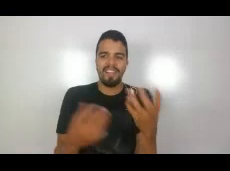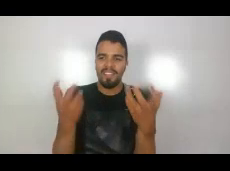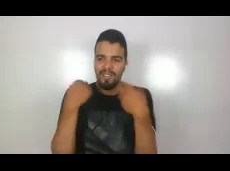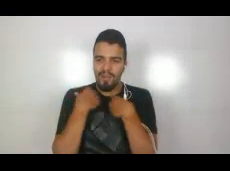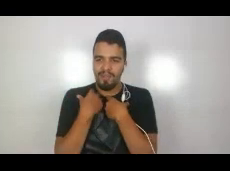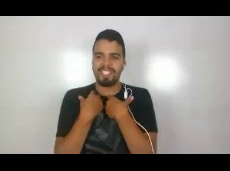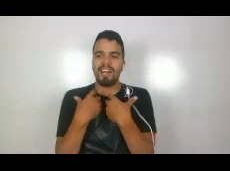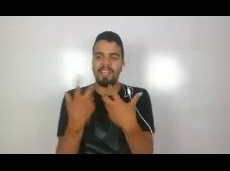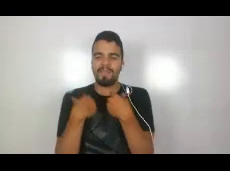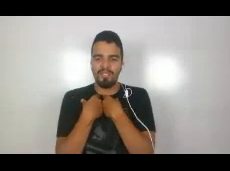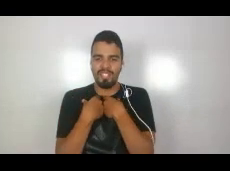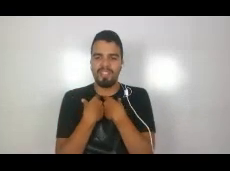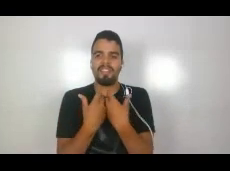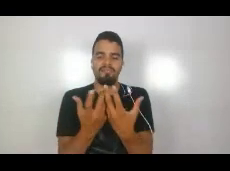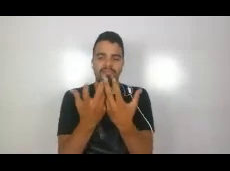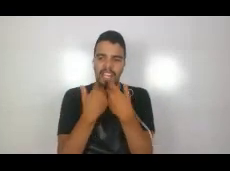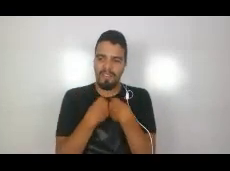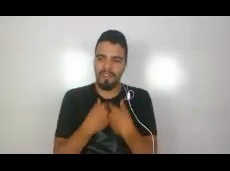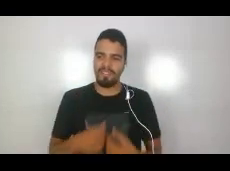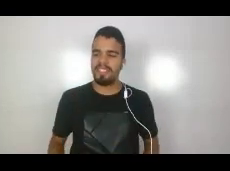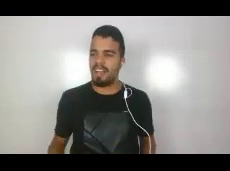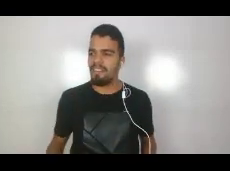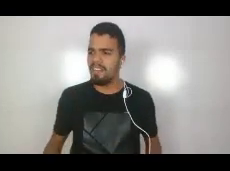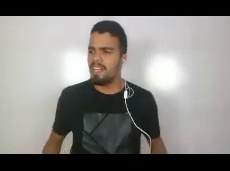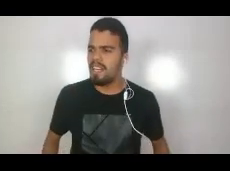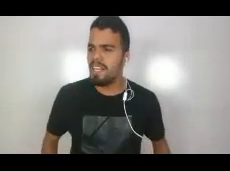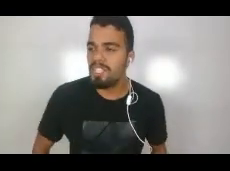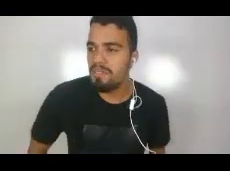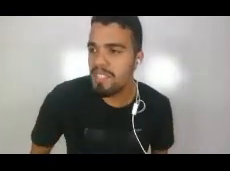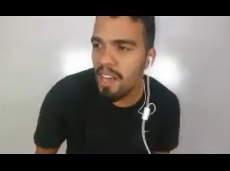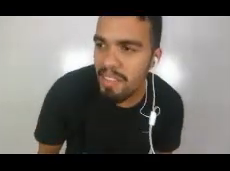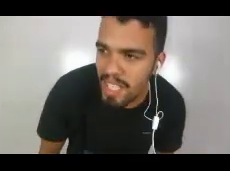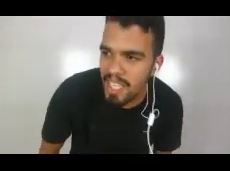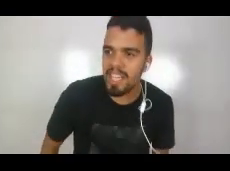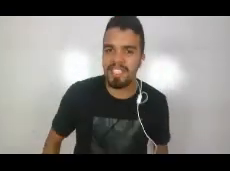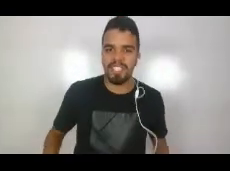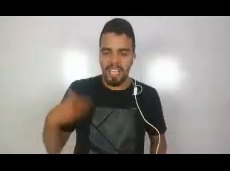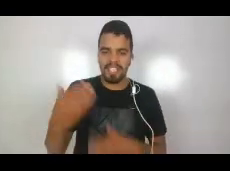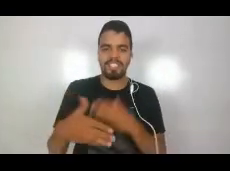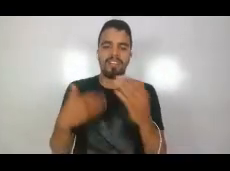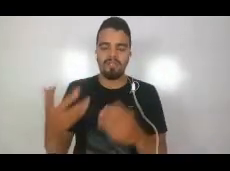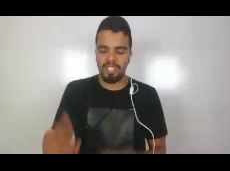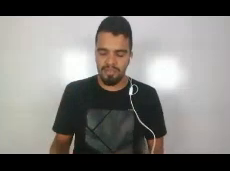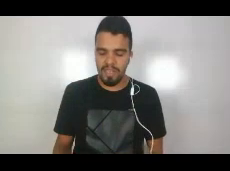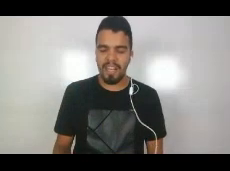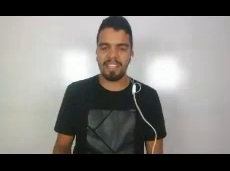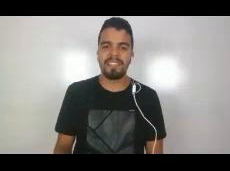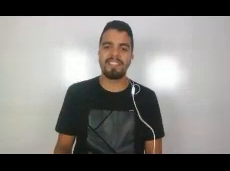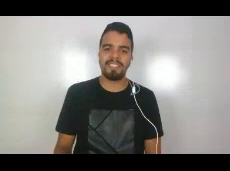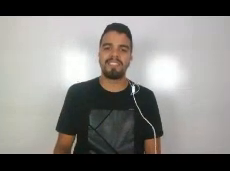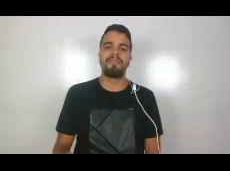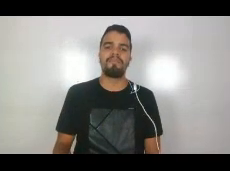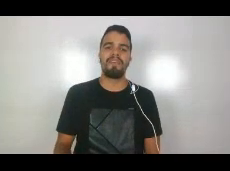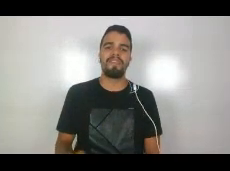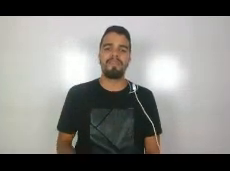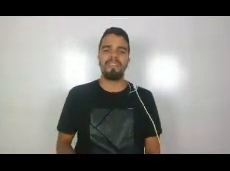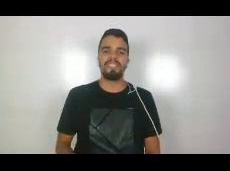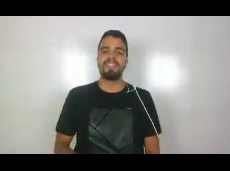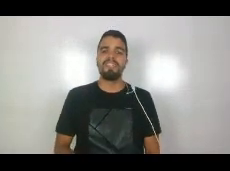devolve, né? Com o sinal respondido, ele devolve o sinal, ele diz o sinal, e aí a gente já continua a